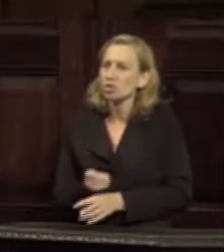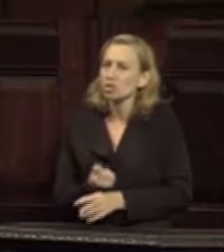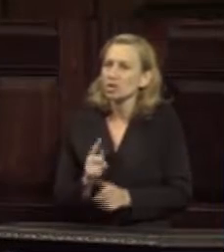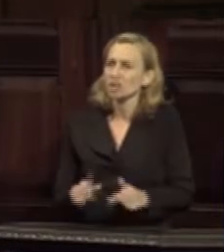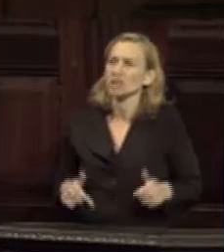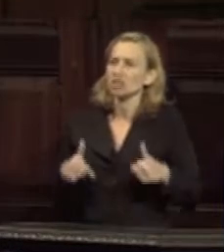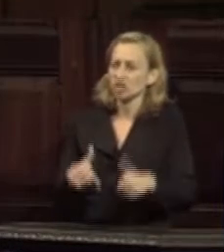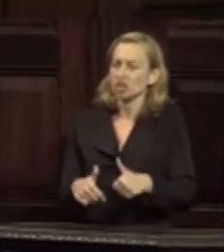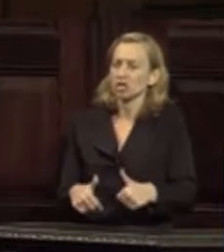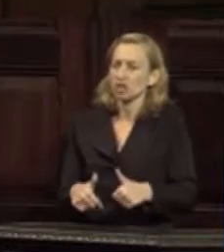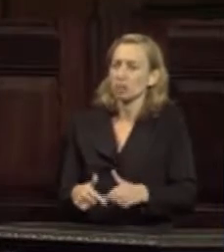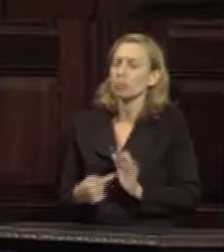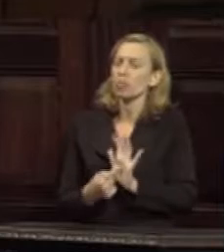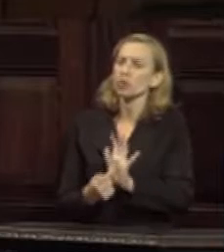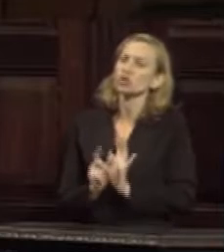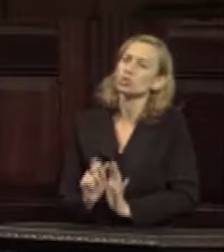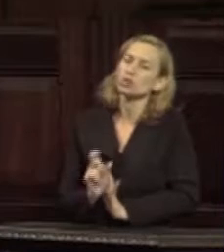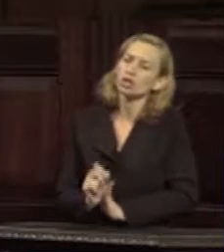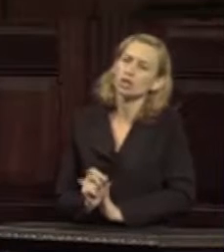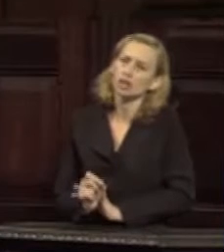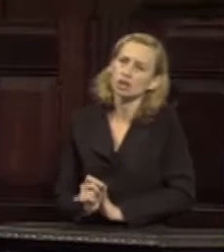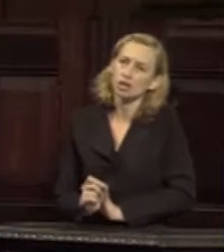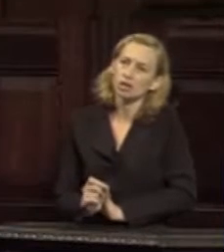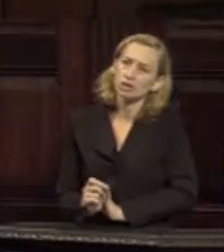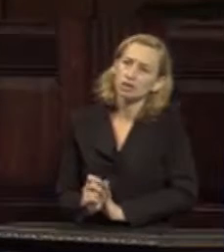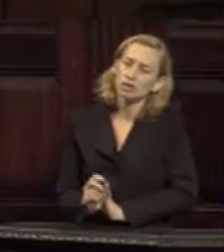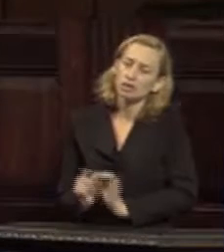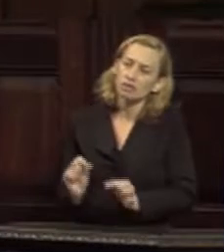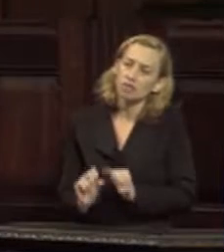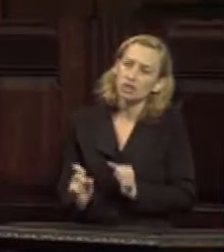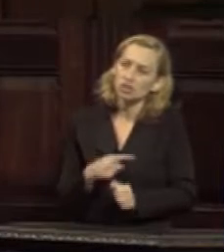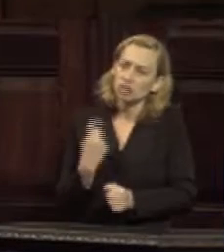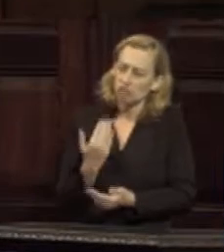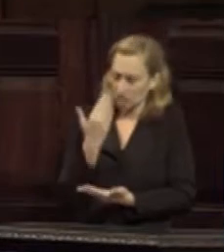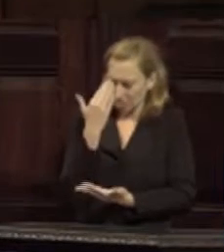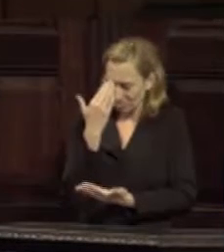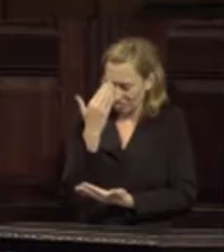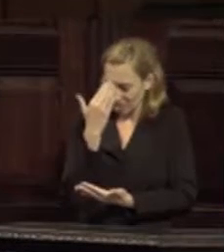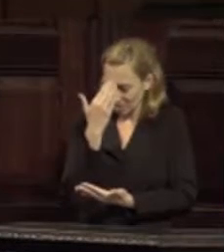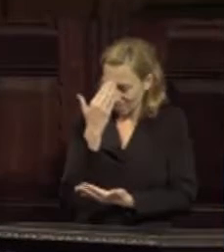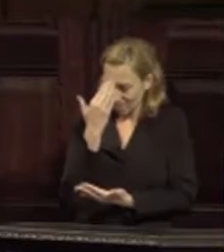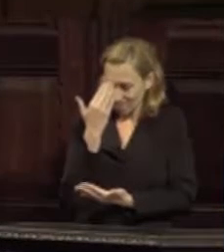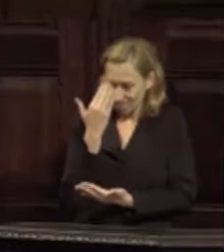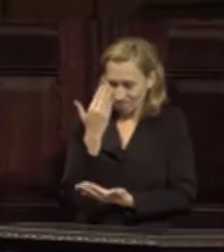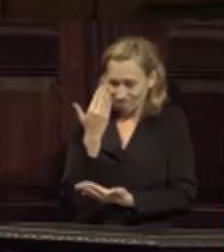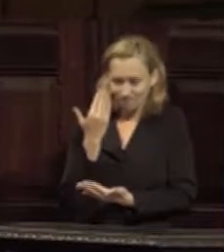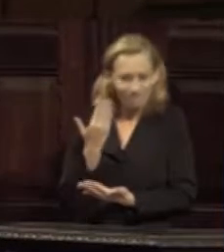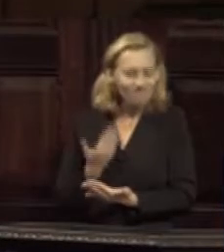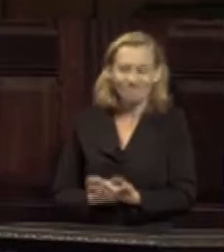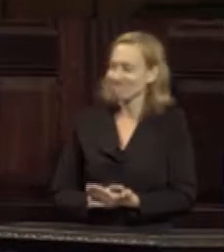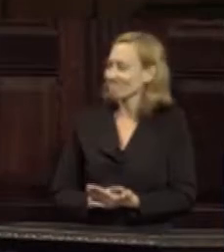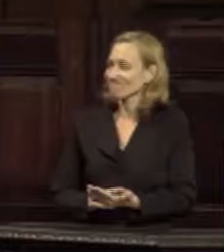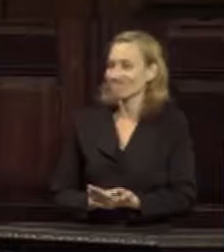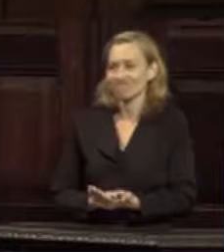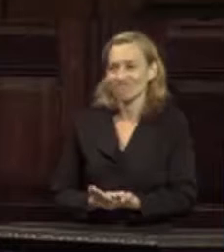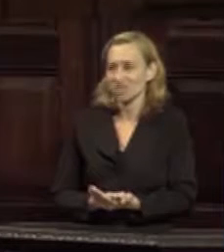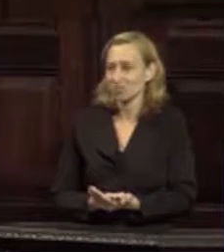visam exatamente desacreditar o aparato de segurança que pretendia